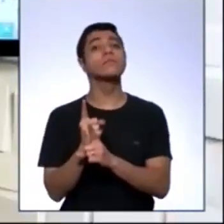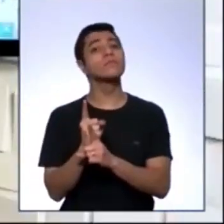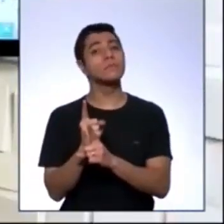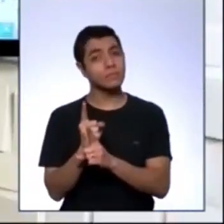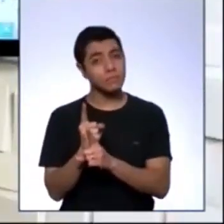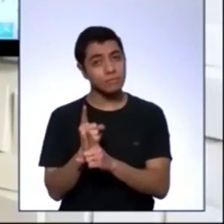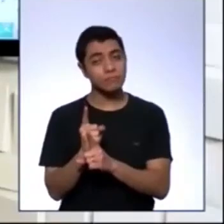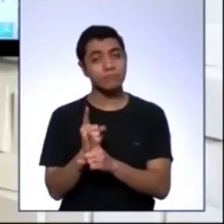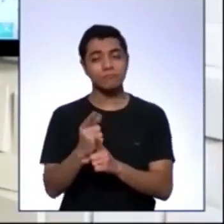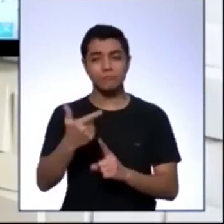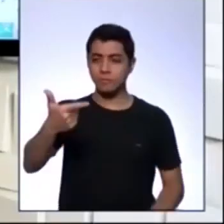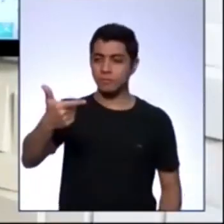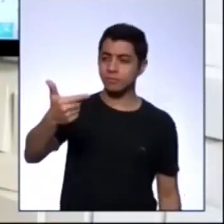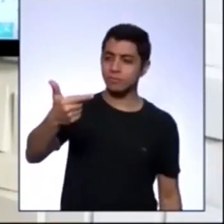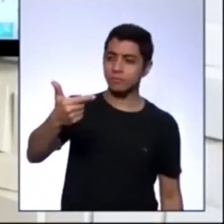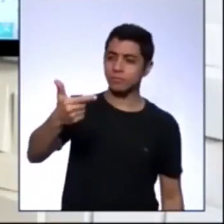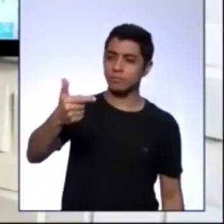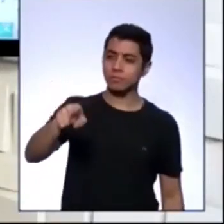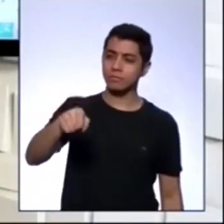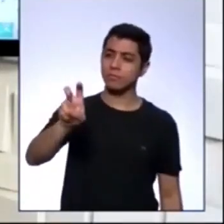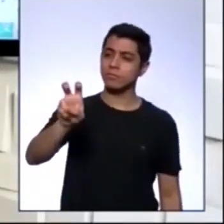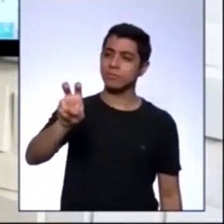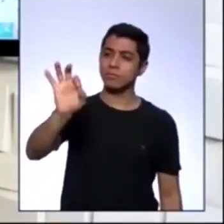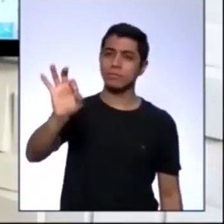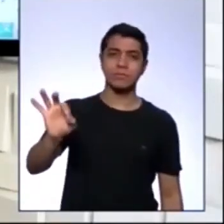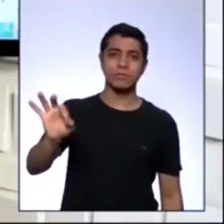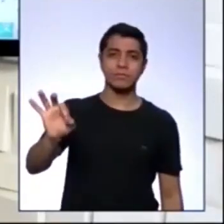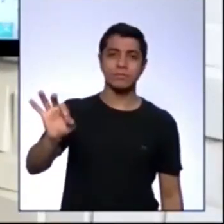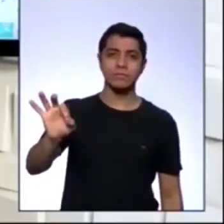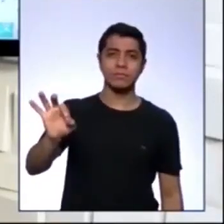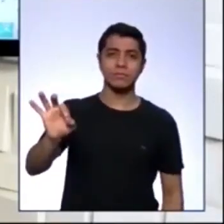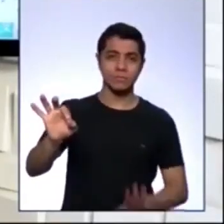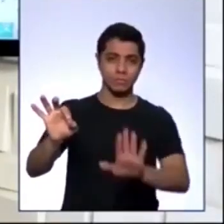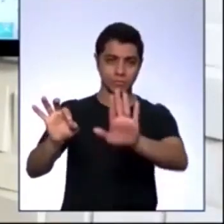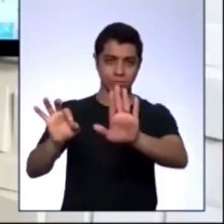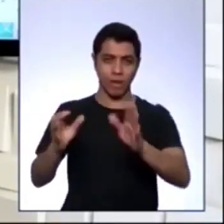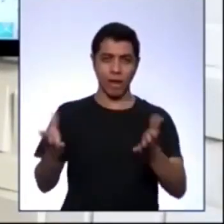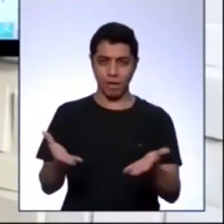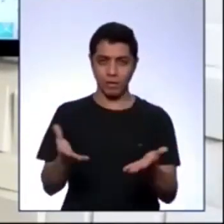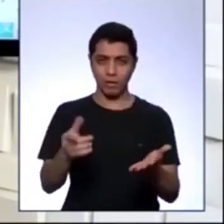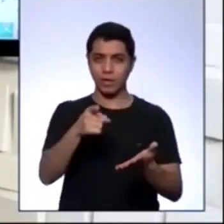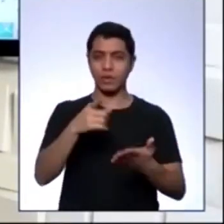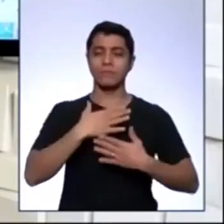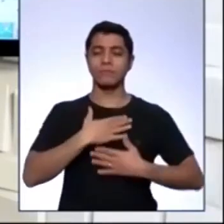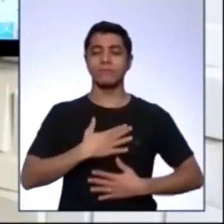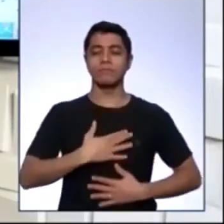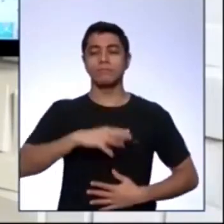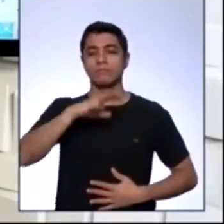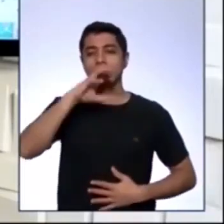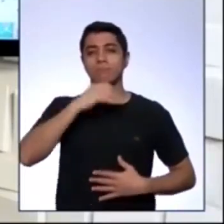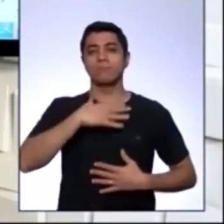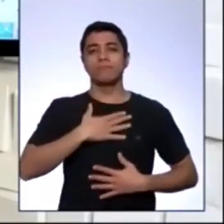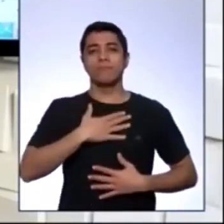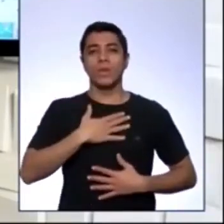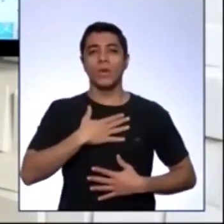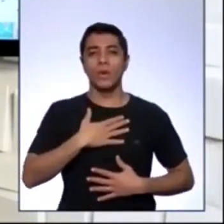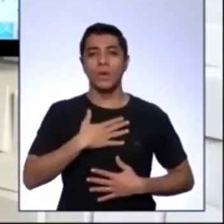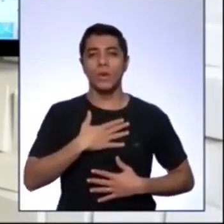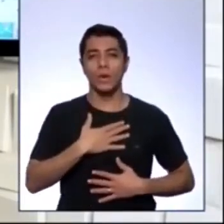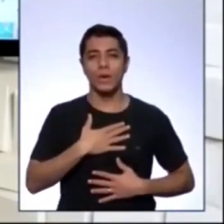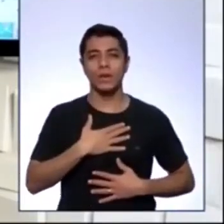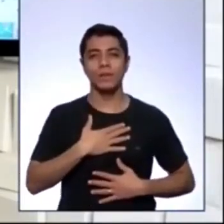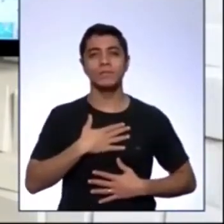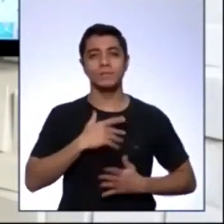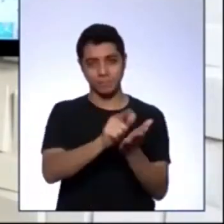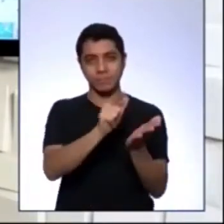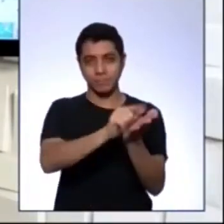por cento se você quiser nesse momento respira pega o rascunho monta regrinha de três